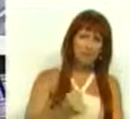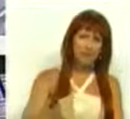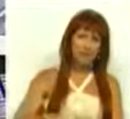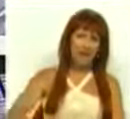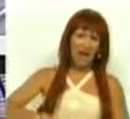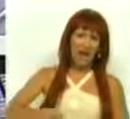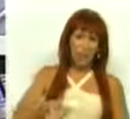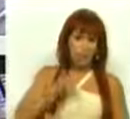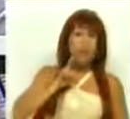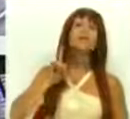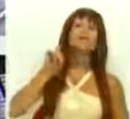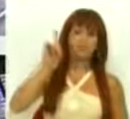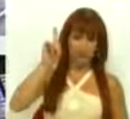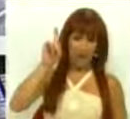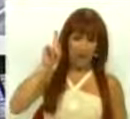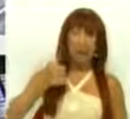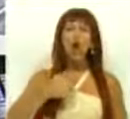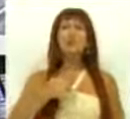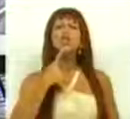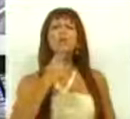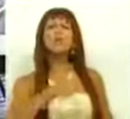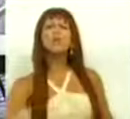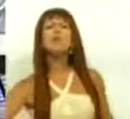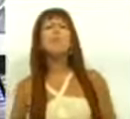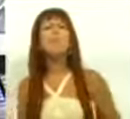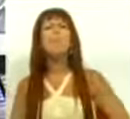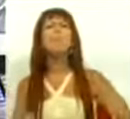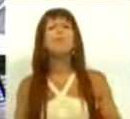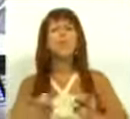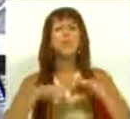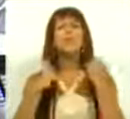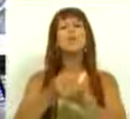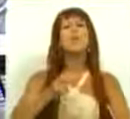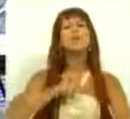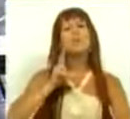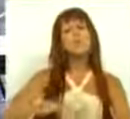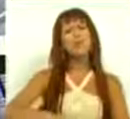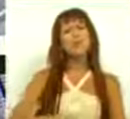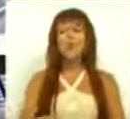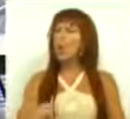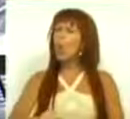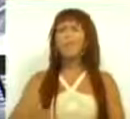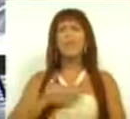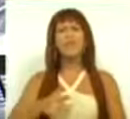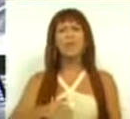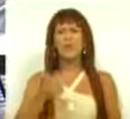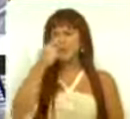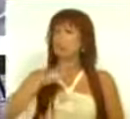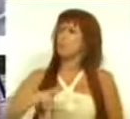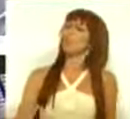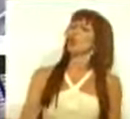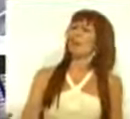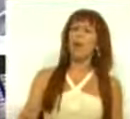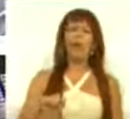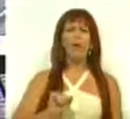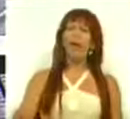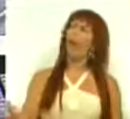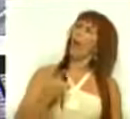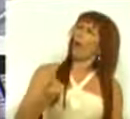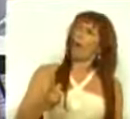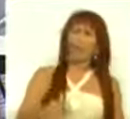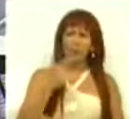criminalização do enriquecimento ilícito. Nós perguntamos porque é que na sociedade portuguesa, contra a vontade dos portugueses, contra a